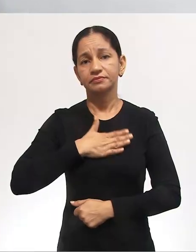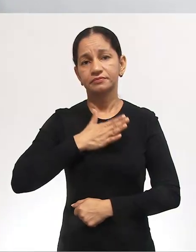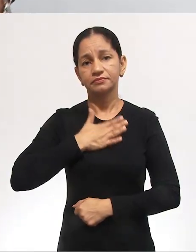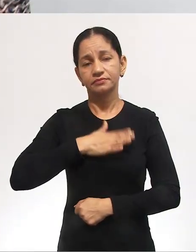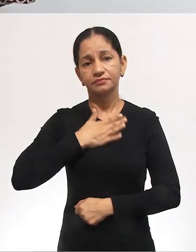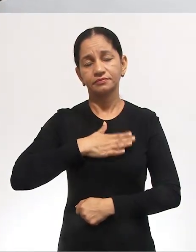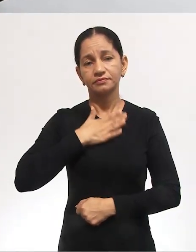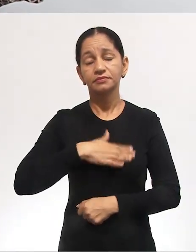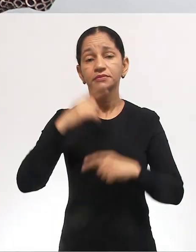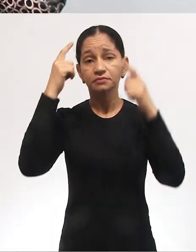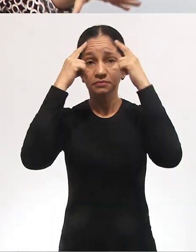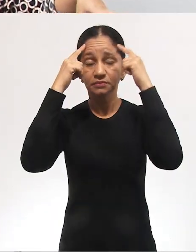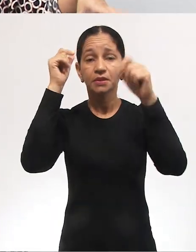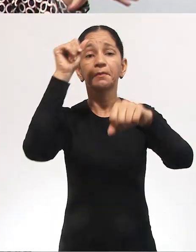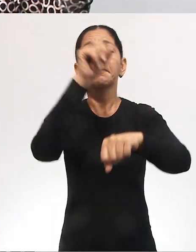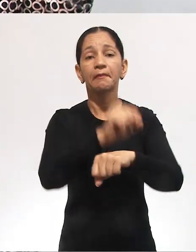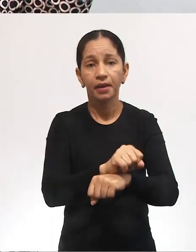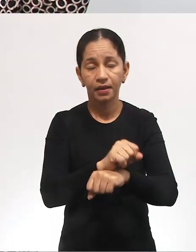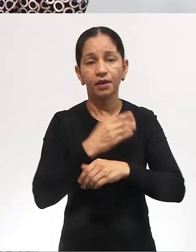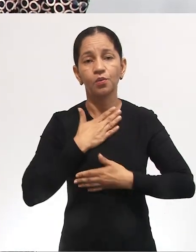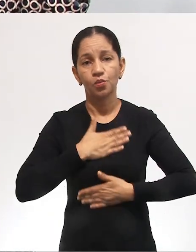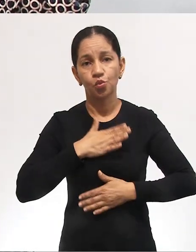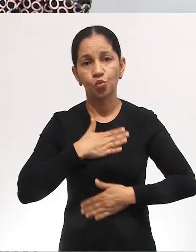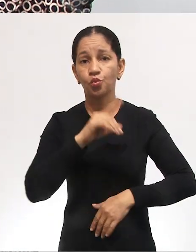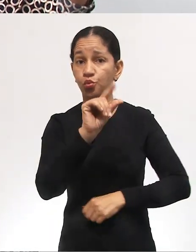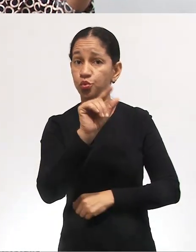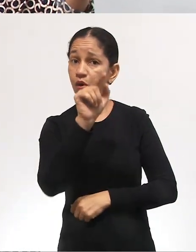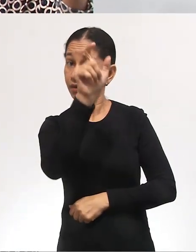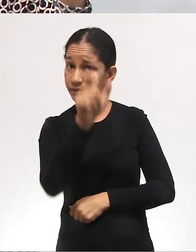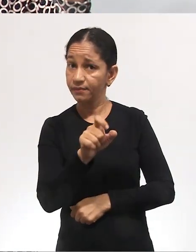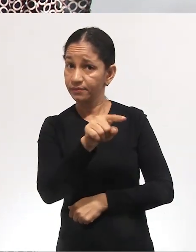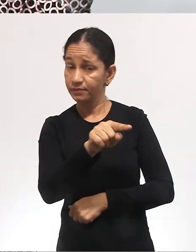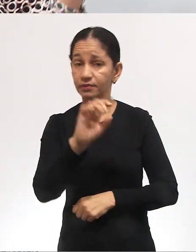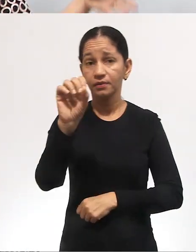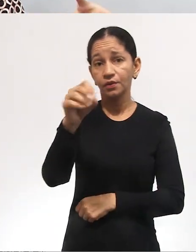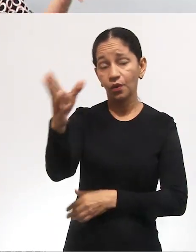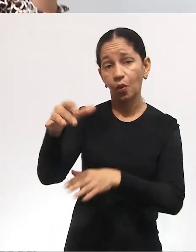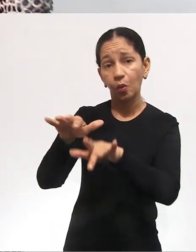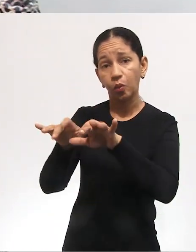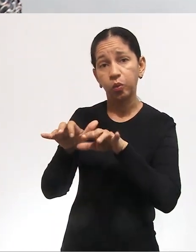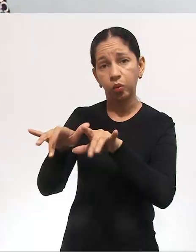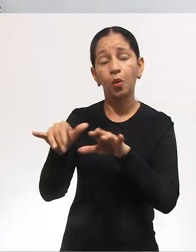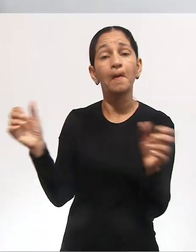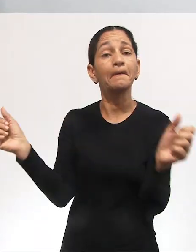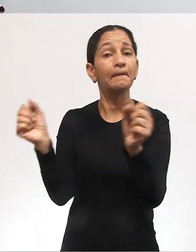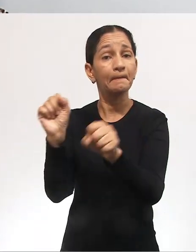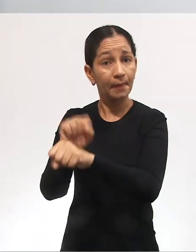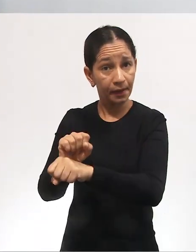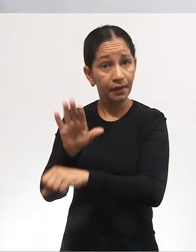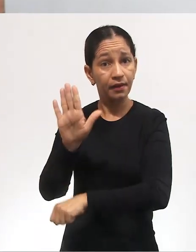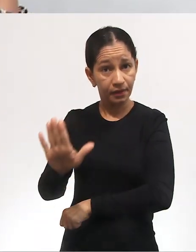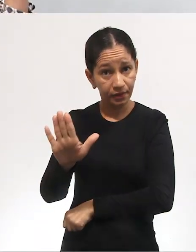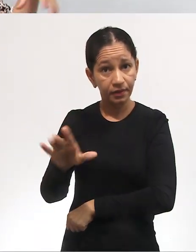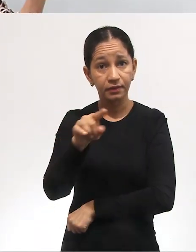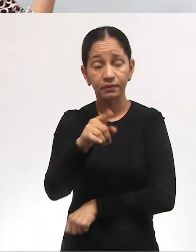ginástica laboral, então ele tem que parar o que ele está realizando, a linha de produção ali, para ir participar dessa atividade de qualidade de